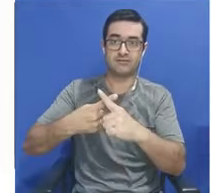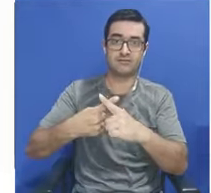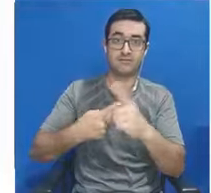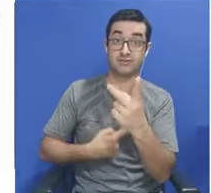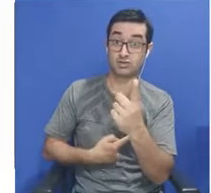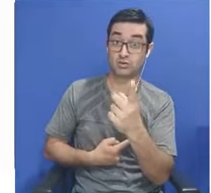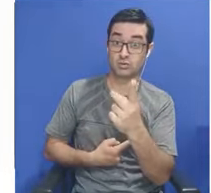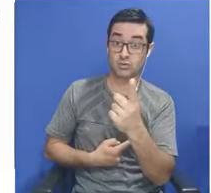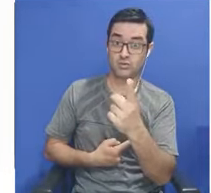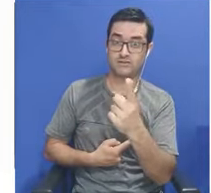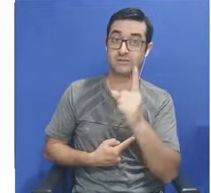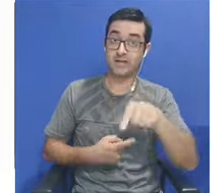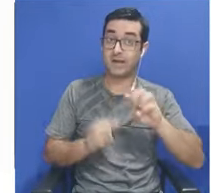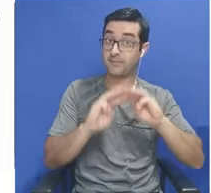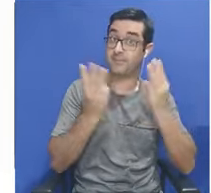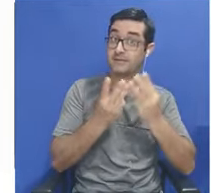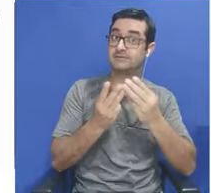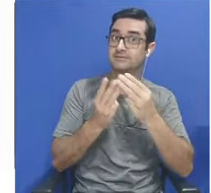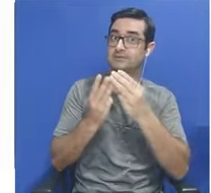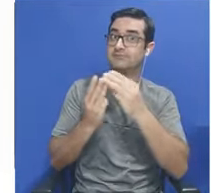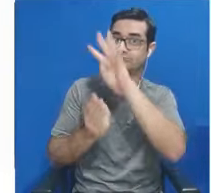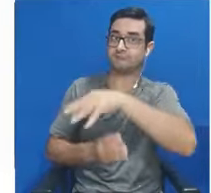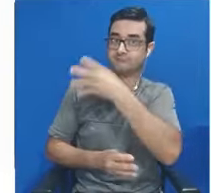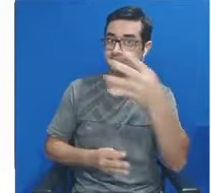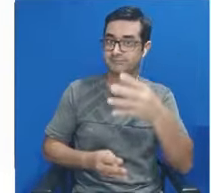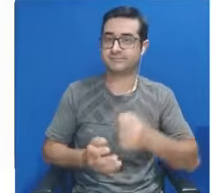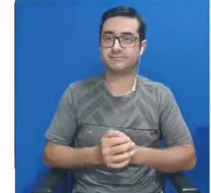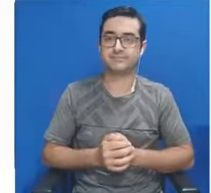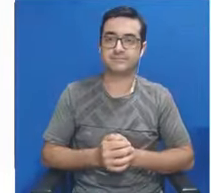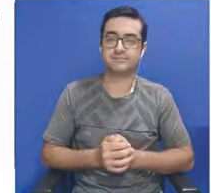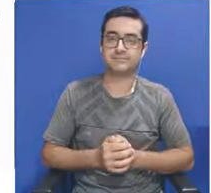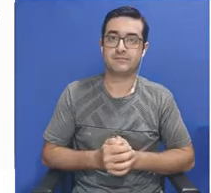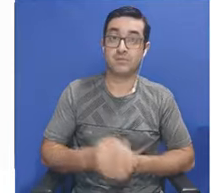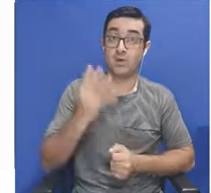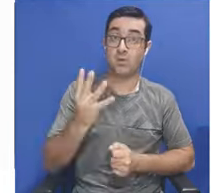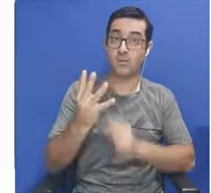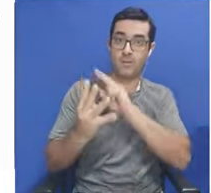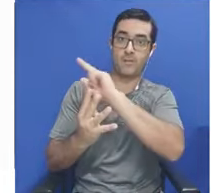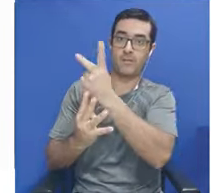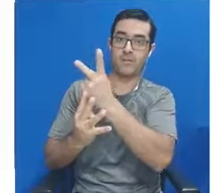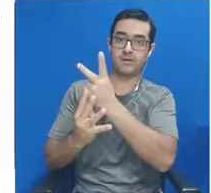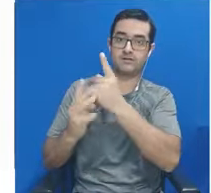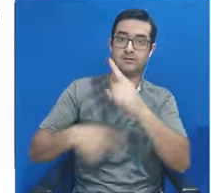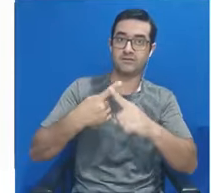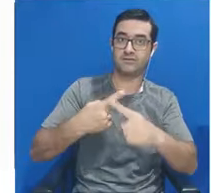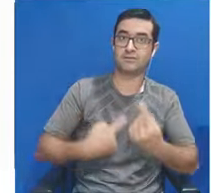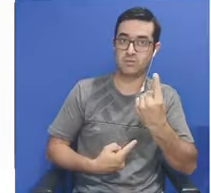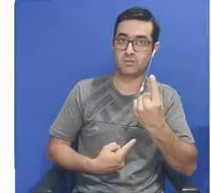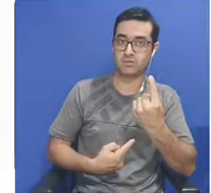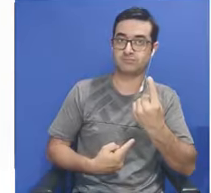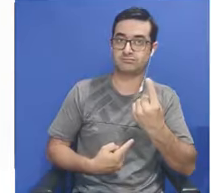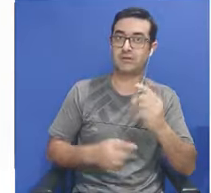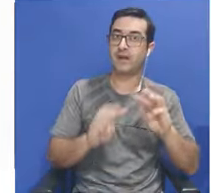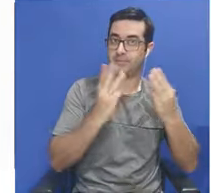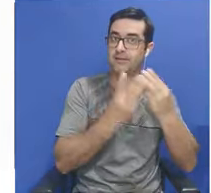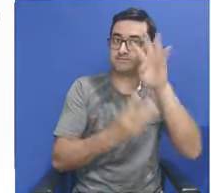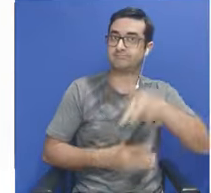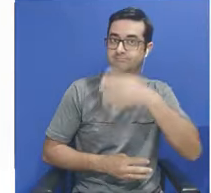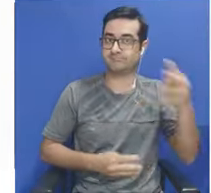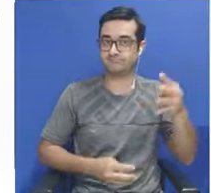tabela. 4 átomos de hidrogênio vezes 1, que é a massa que está na tabela. 3 átomos